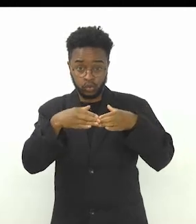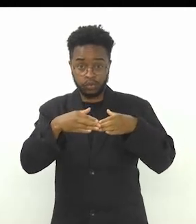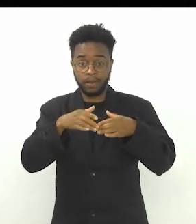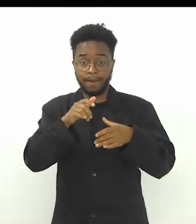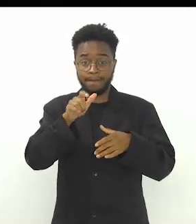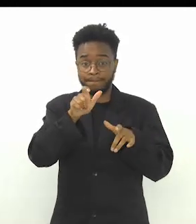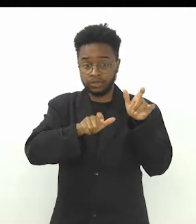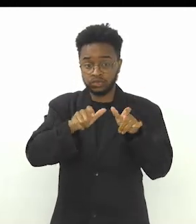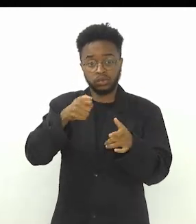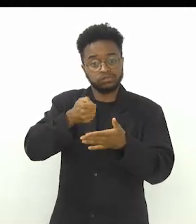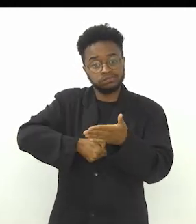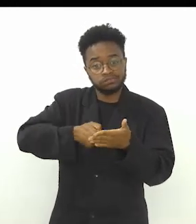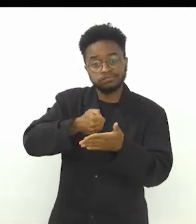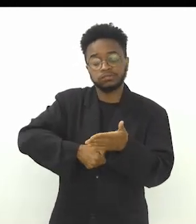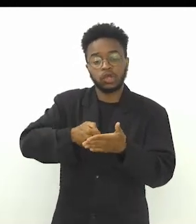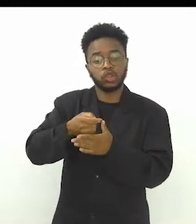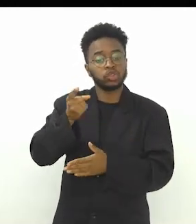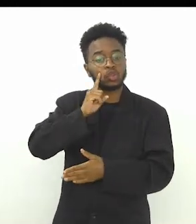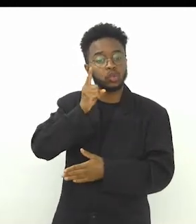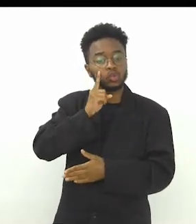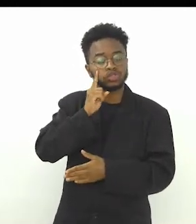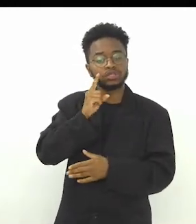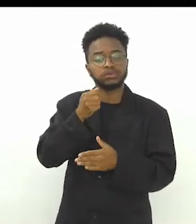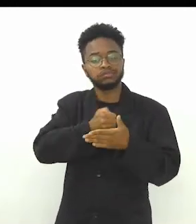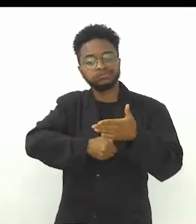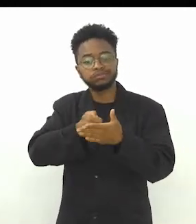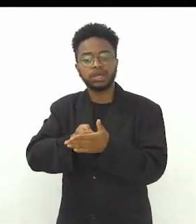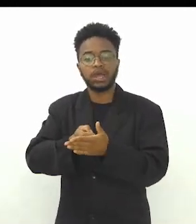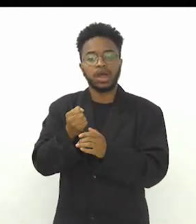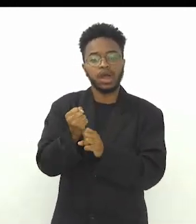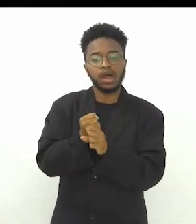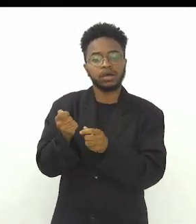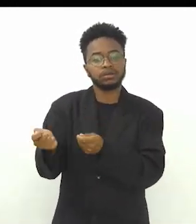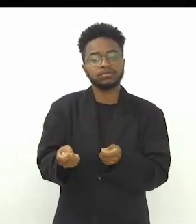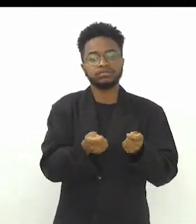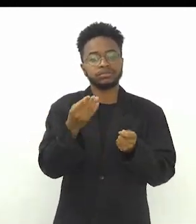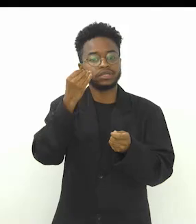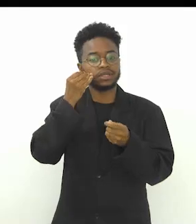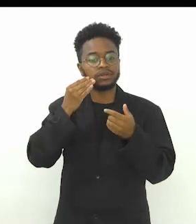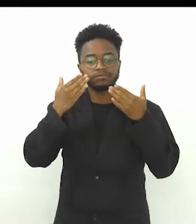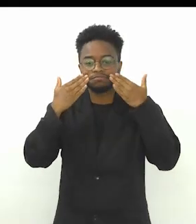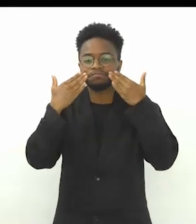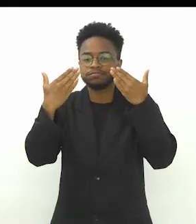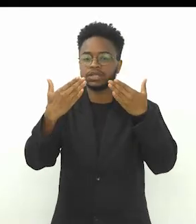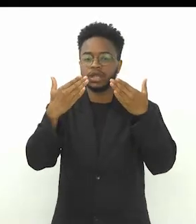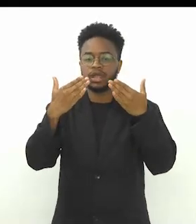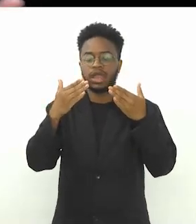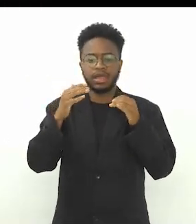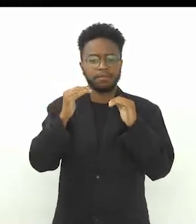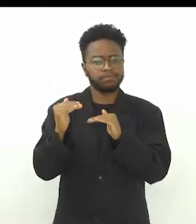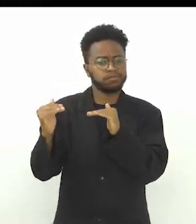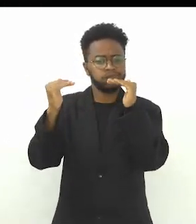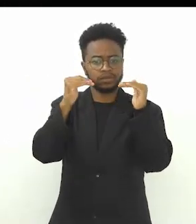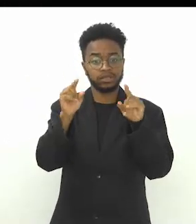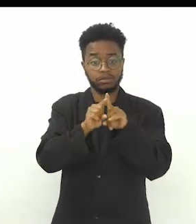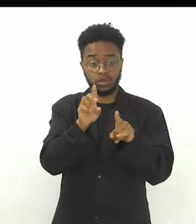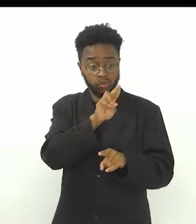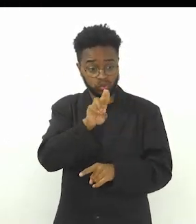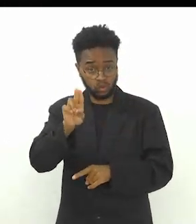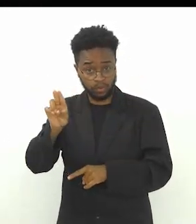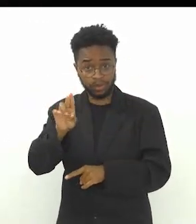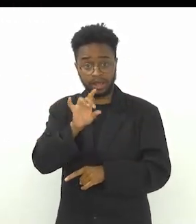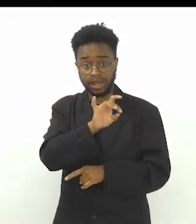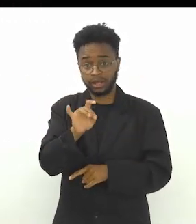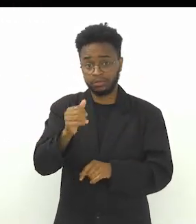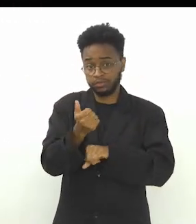estão lutando dia a dia e ano a ano para fazer o espetáculo ser enorme e o nome de todos esses